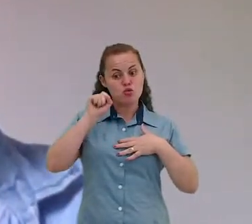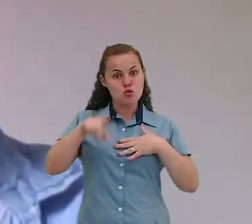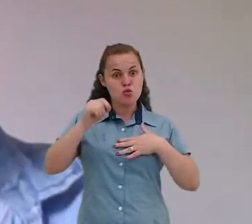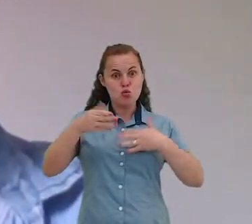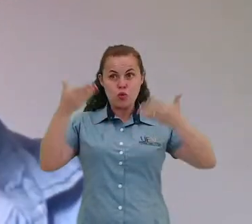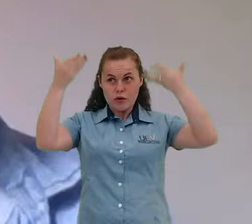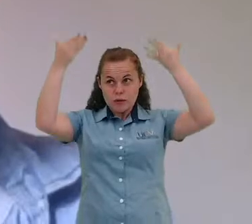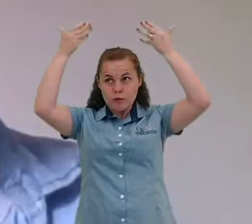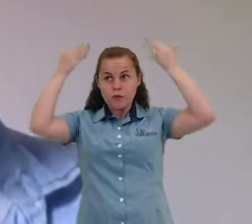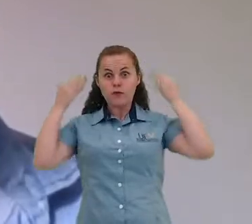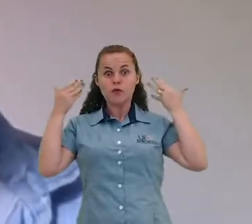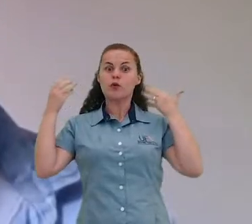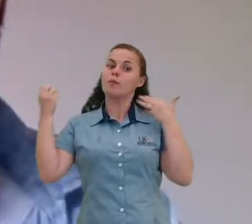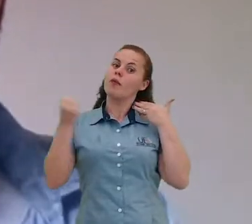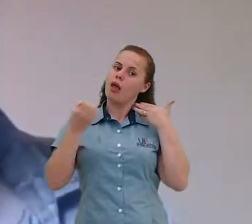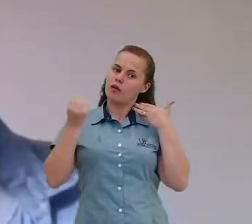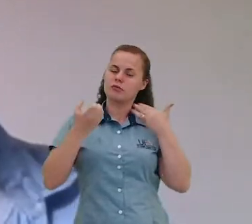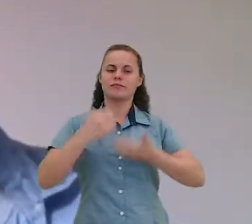branco.